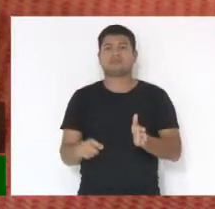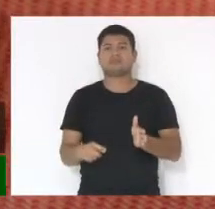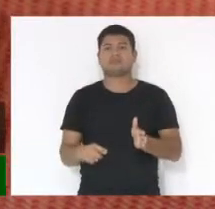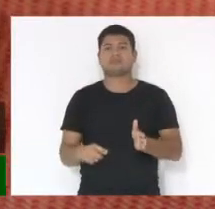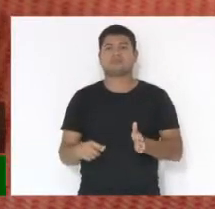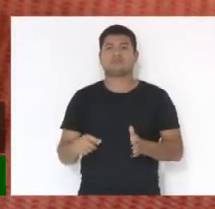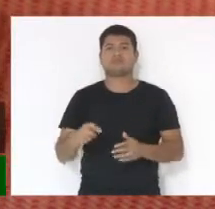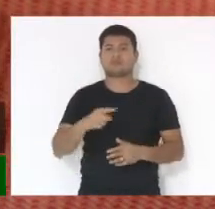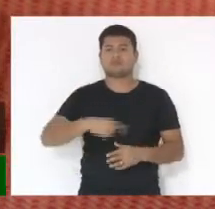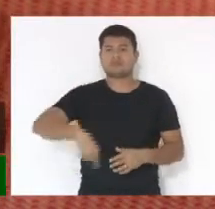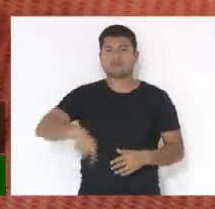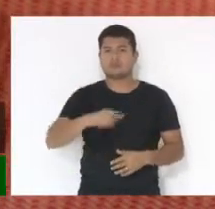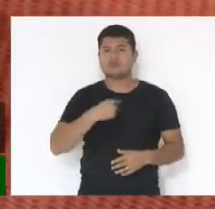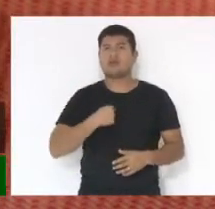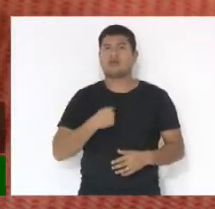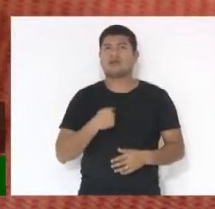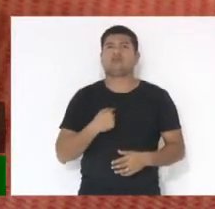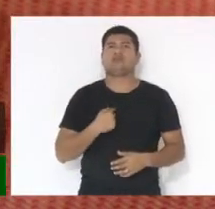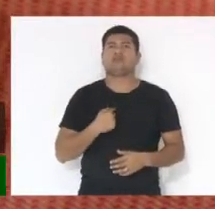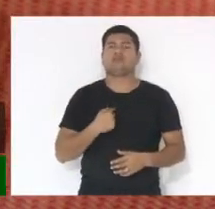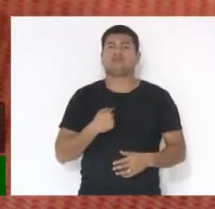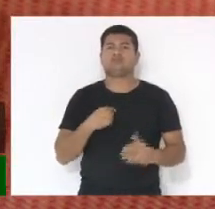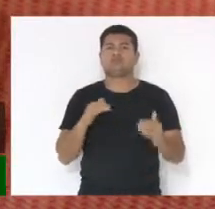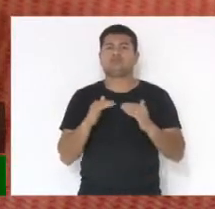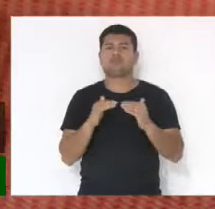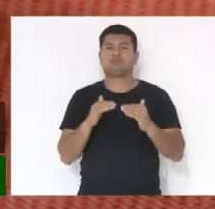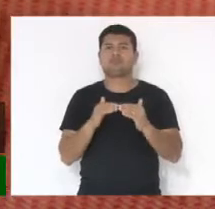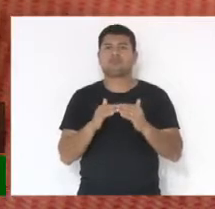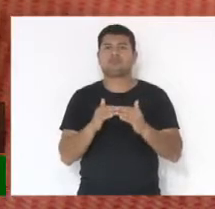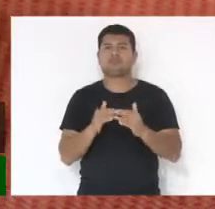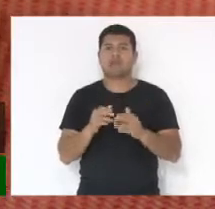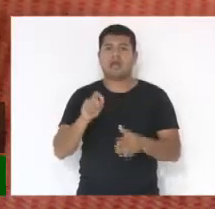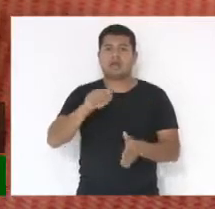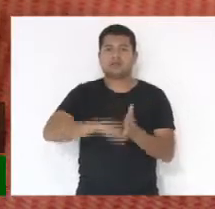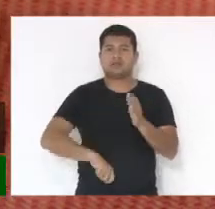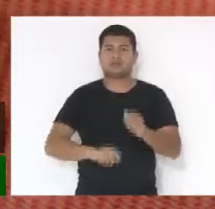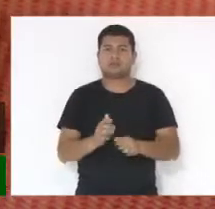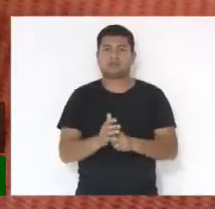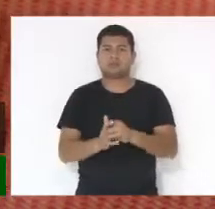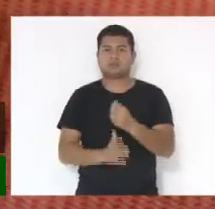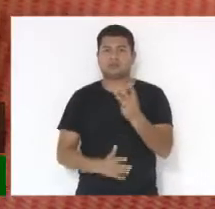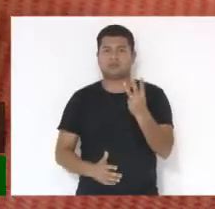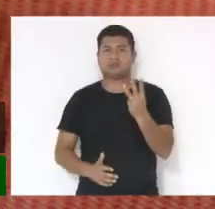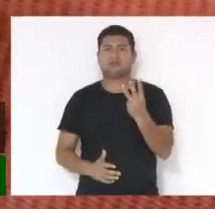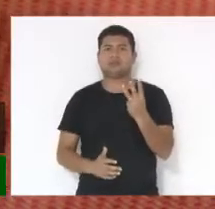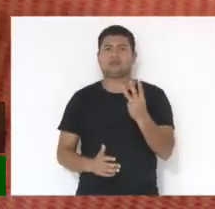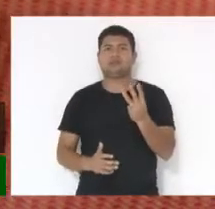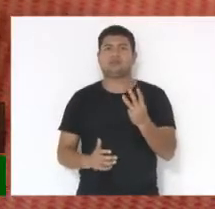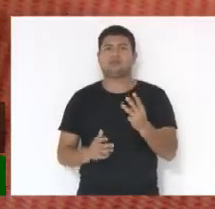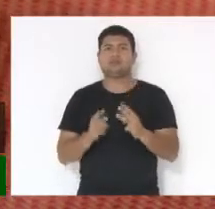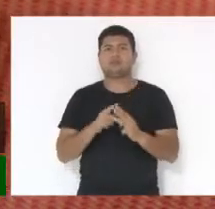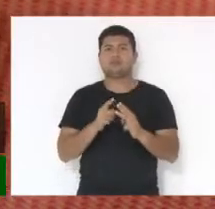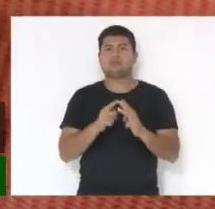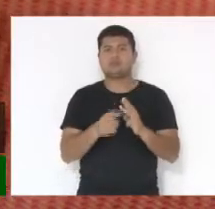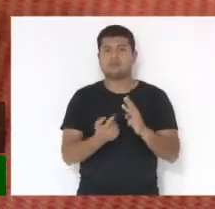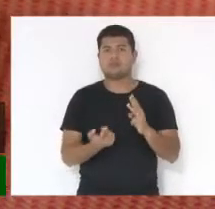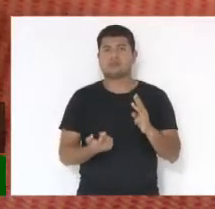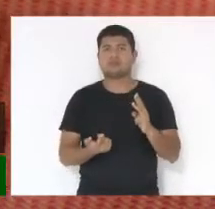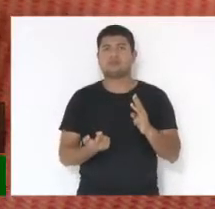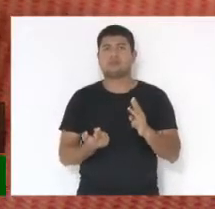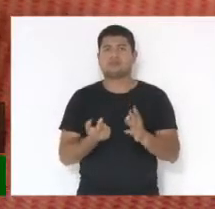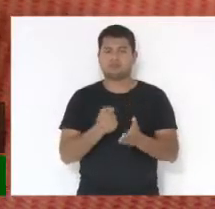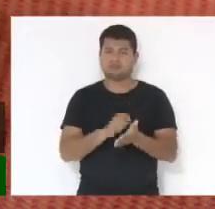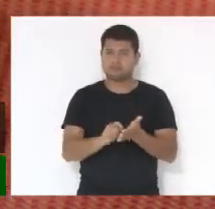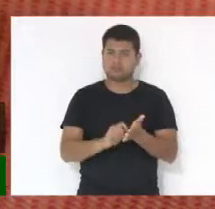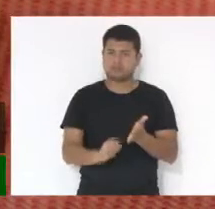nós acordarmos e assinarmos os três, não sei se há mais algum deputado que assinou, deputado Obos, assinamos,